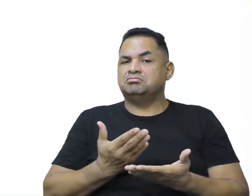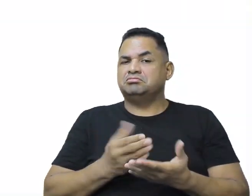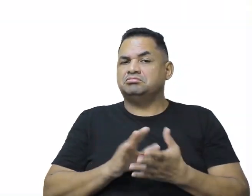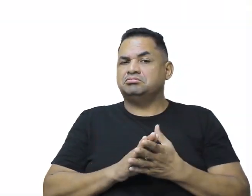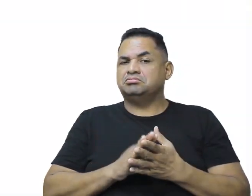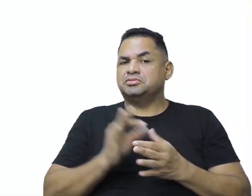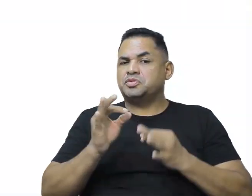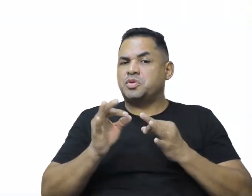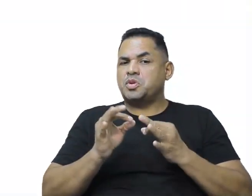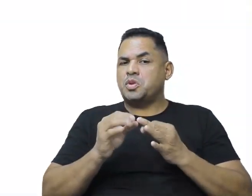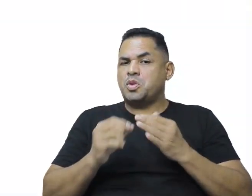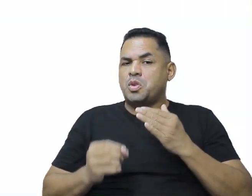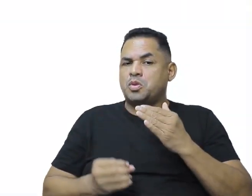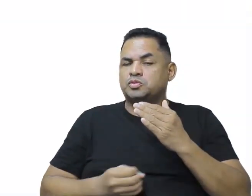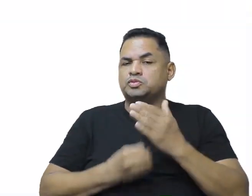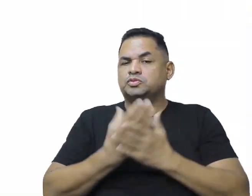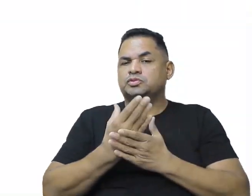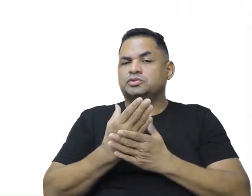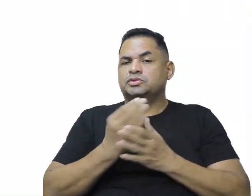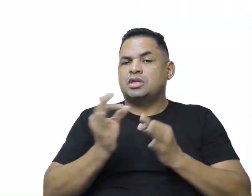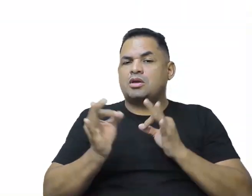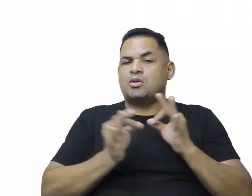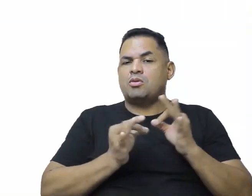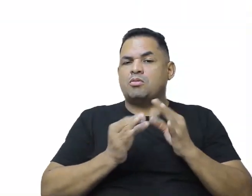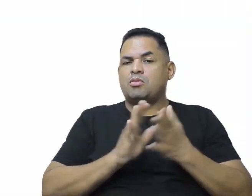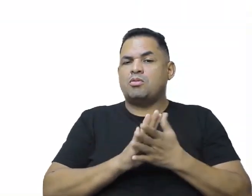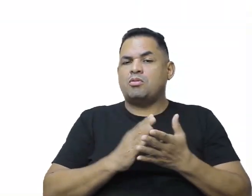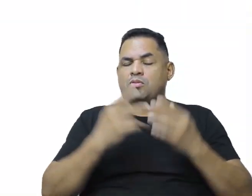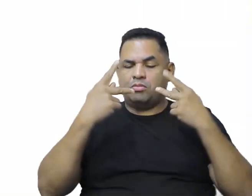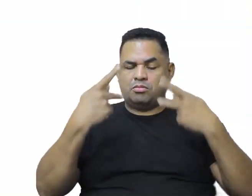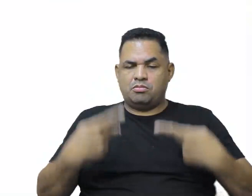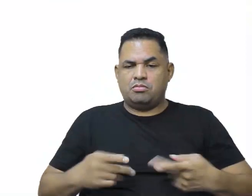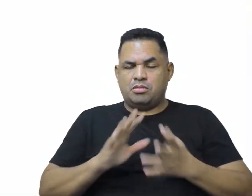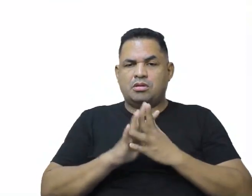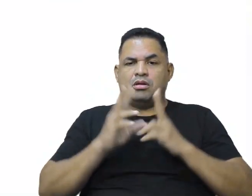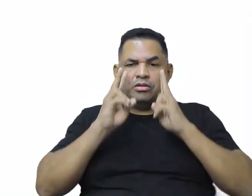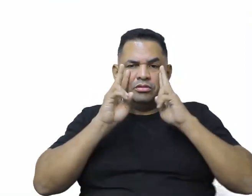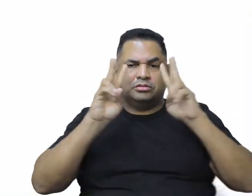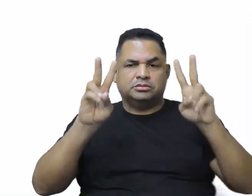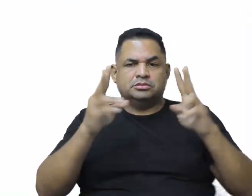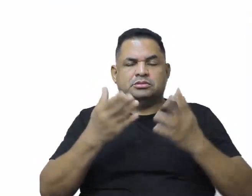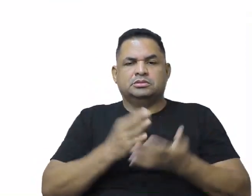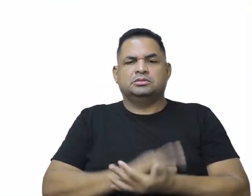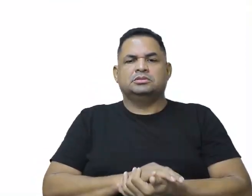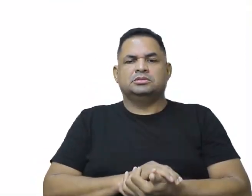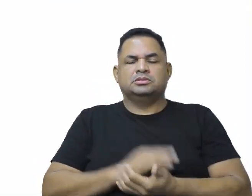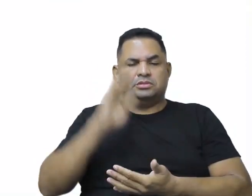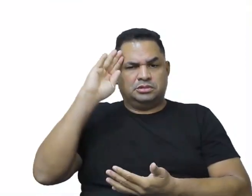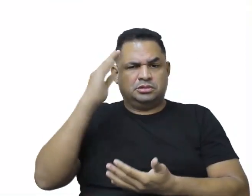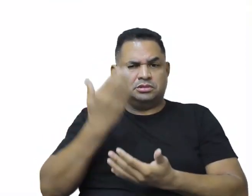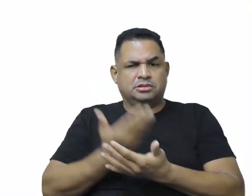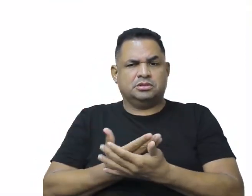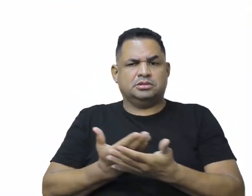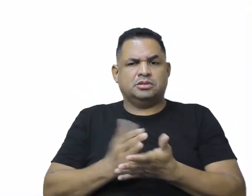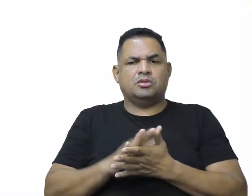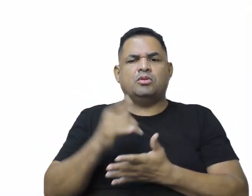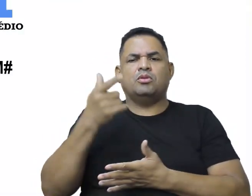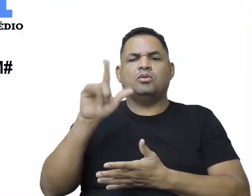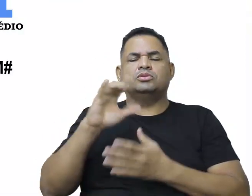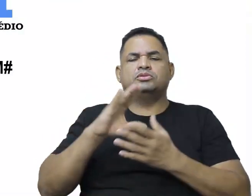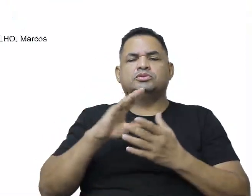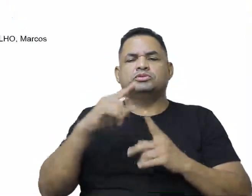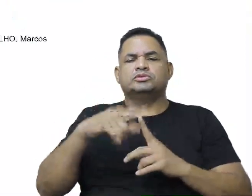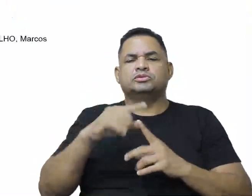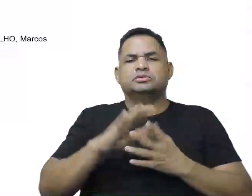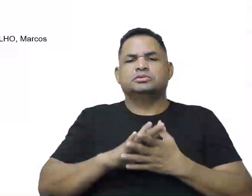não tá nesse nesse sentido nessa a visão do Marques inclusive ela não tá nesse sentido ele acreditaria em um outro tipo de